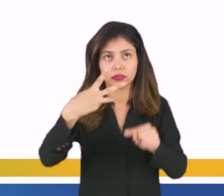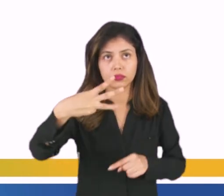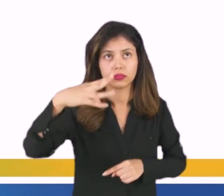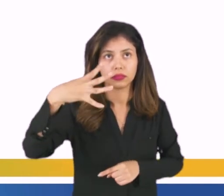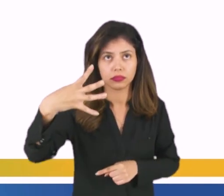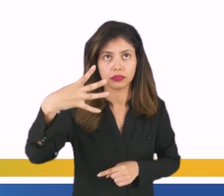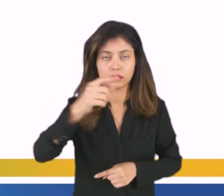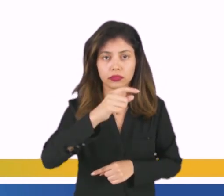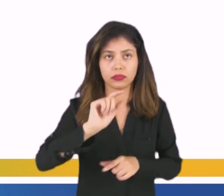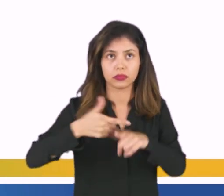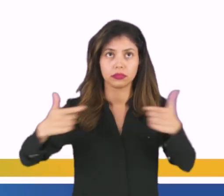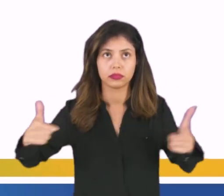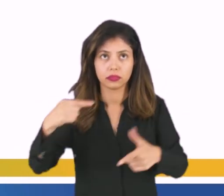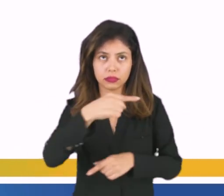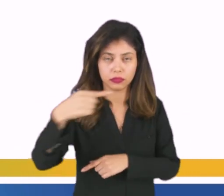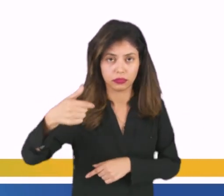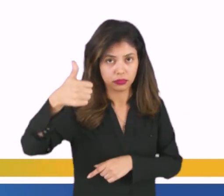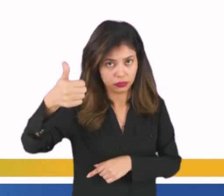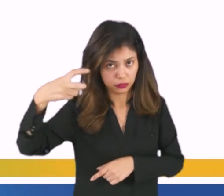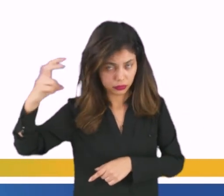mais 34 maior